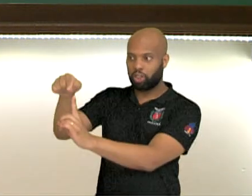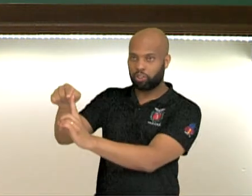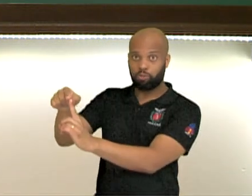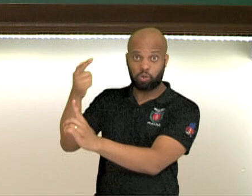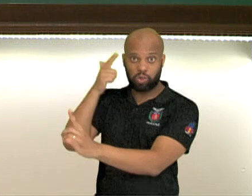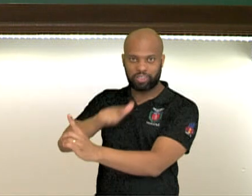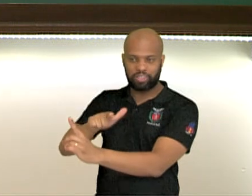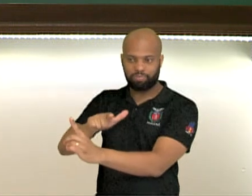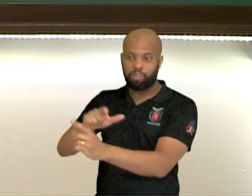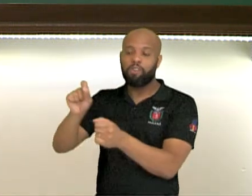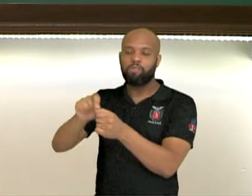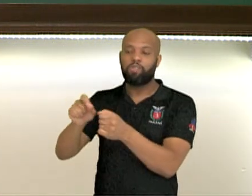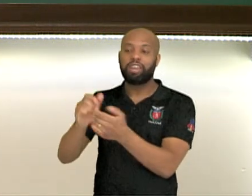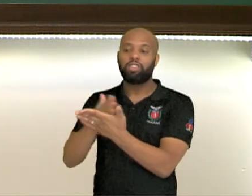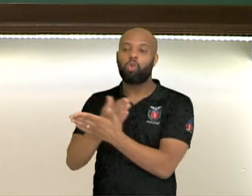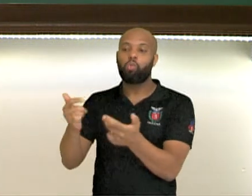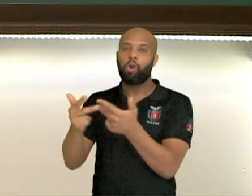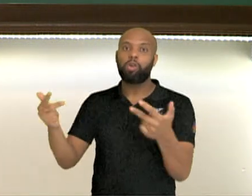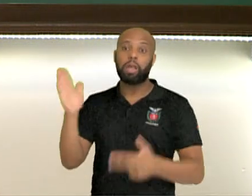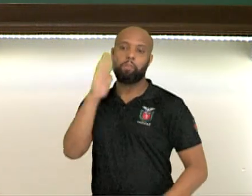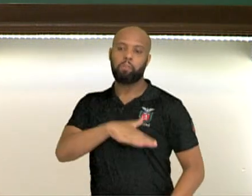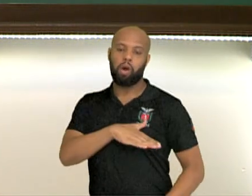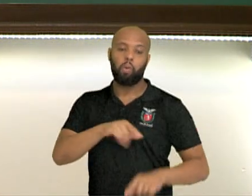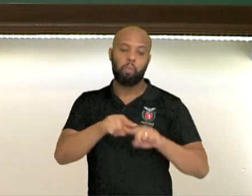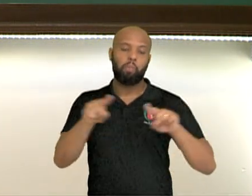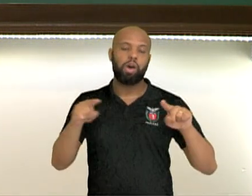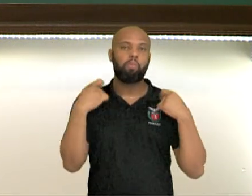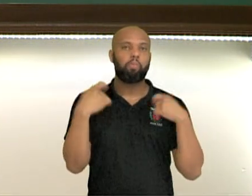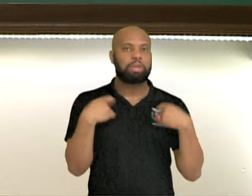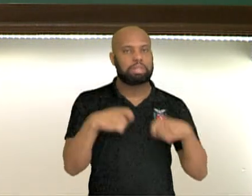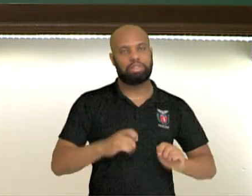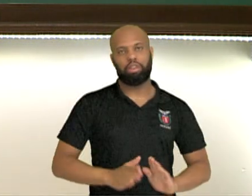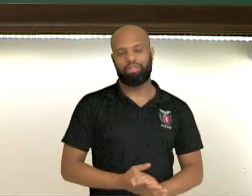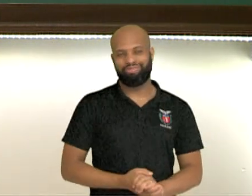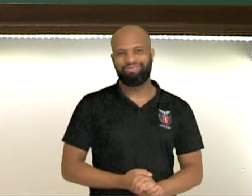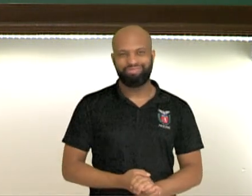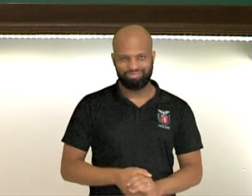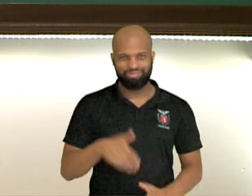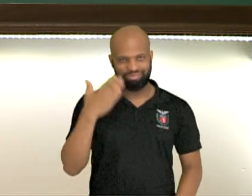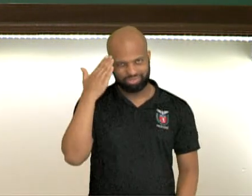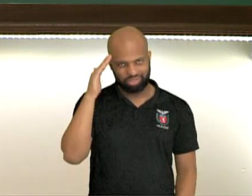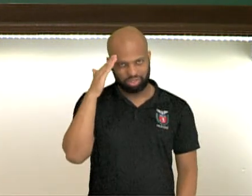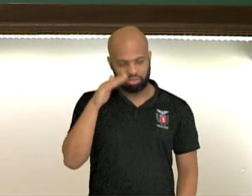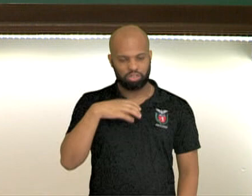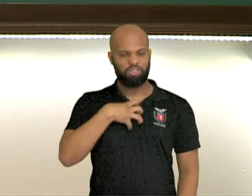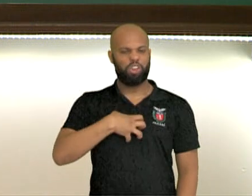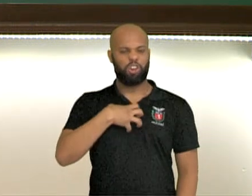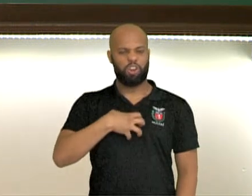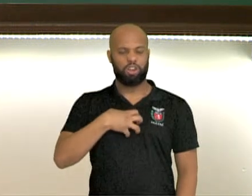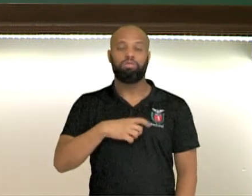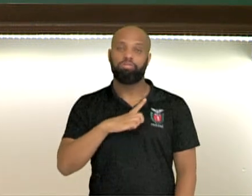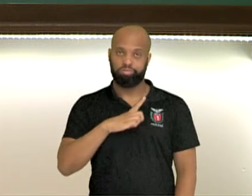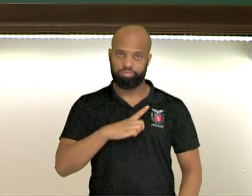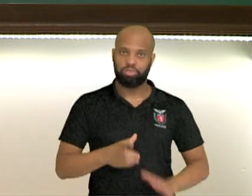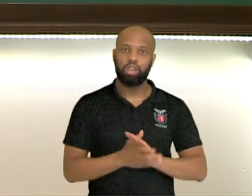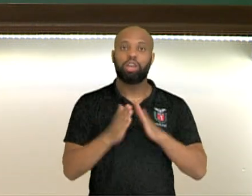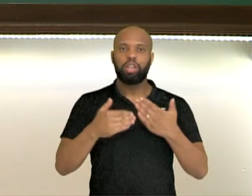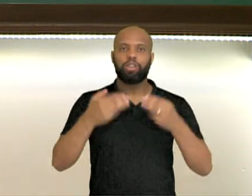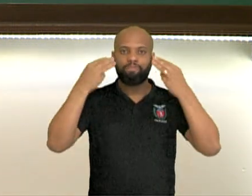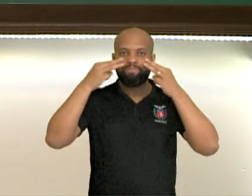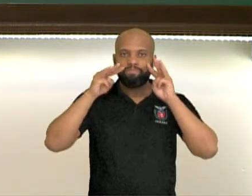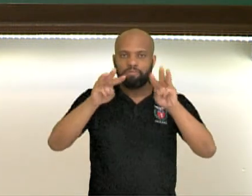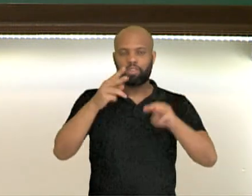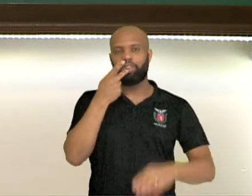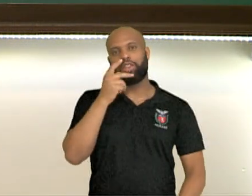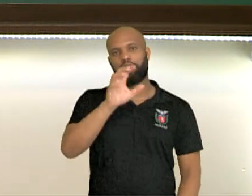vezes eram perversos, né, de natureza perversa, eram rancorosos, né? Então, às vezes, né, Maquiavel